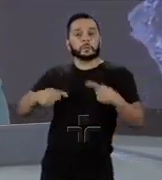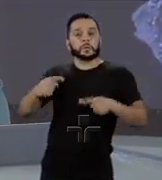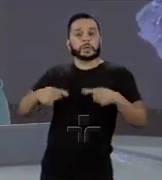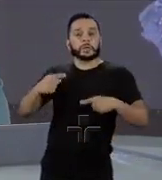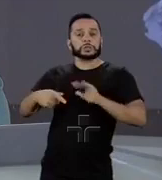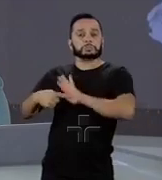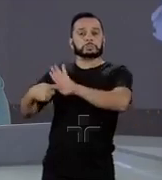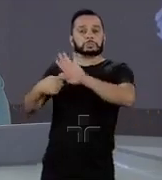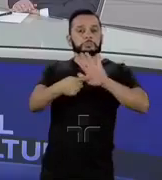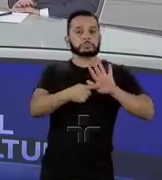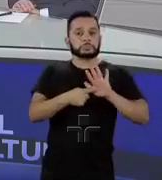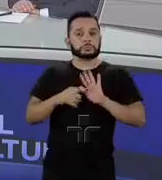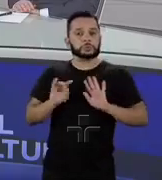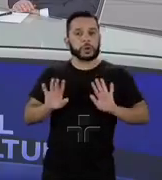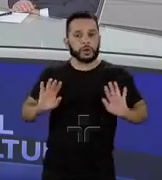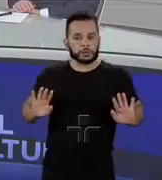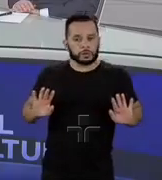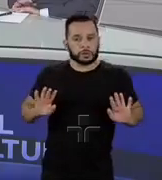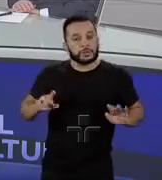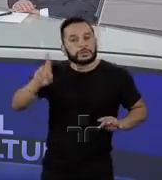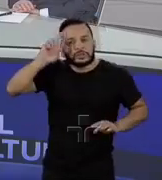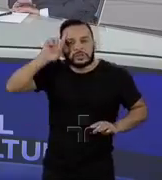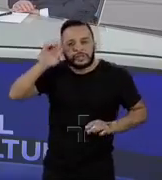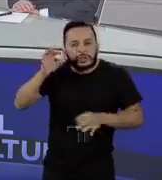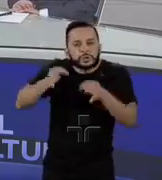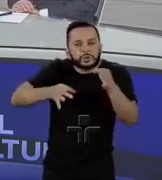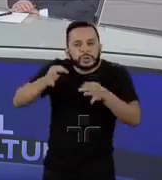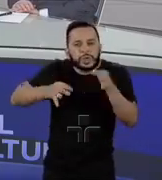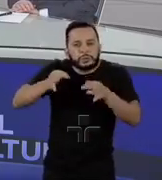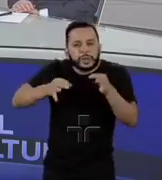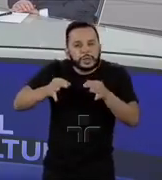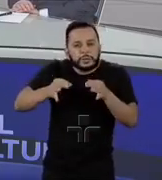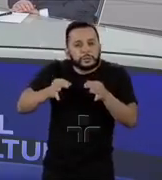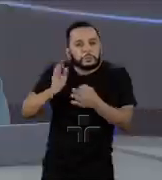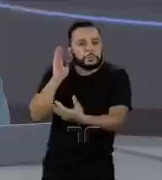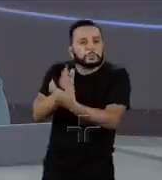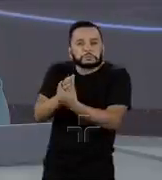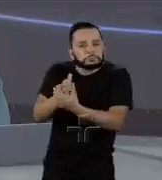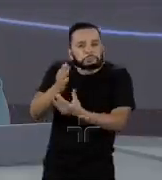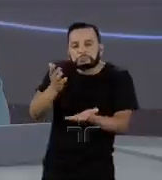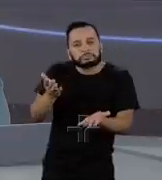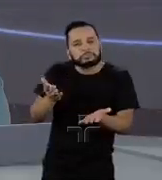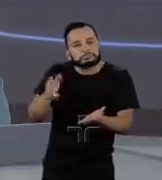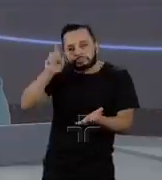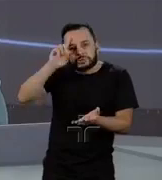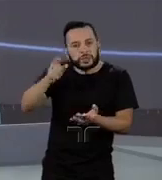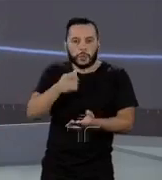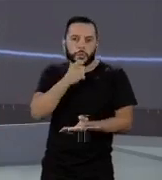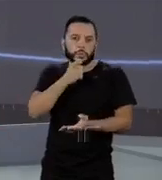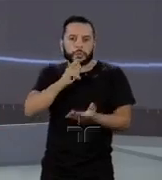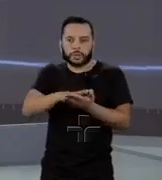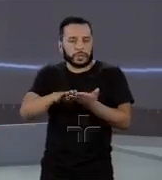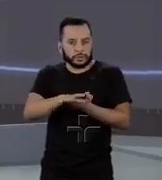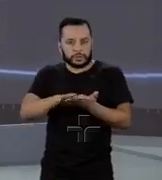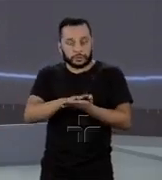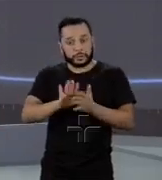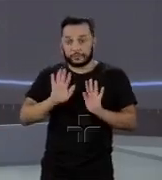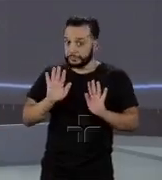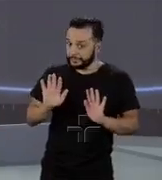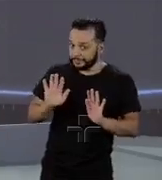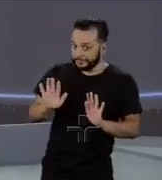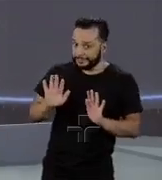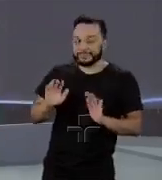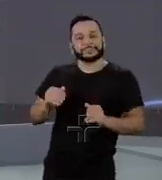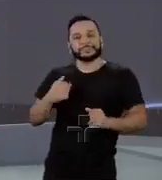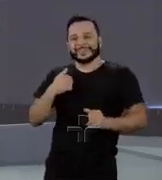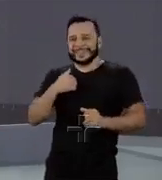para o julgamento. Boa noite, Pondé. Boa noite. Doutor Marcos. Claro que um problema dessa dimensão não se resolve da noite para o dia, mas